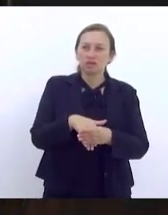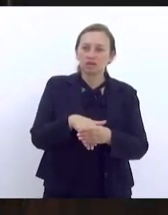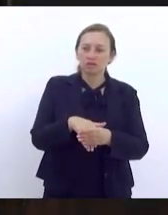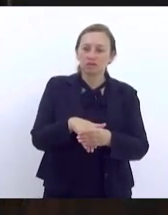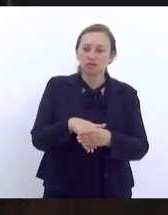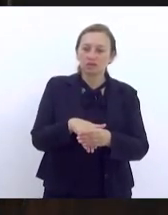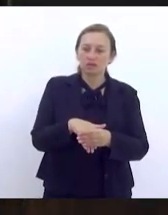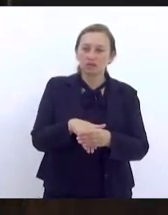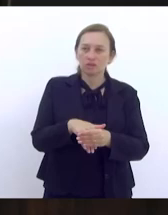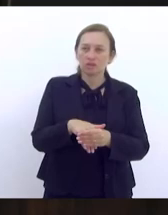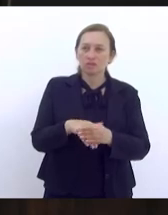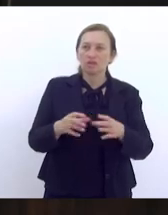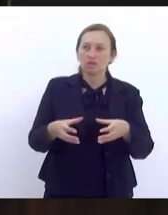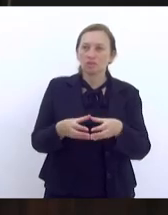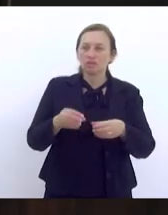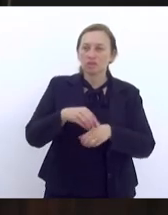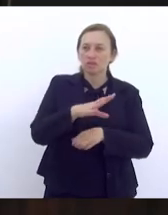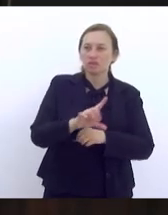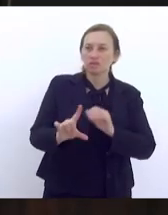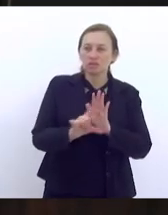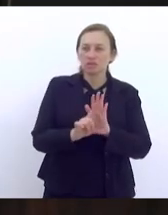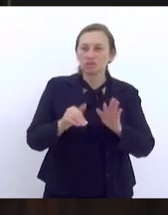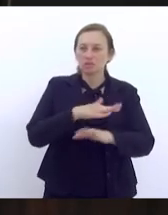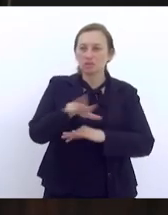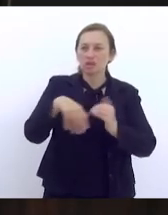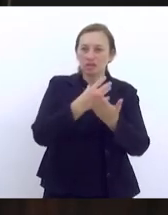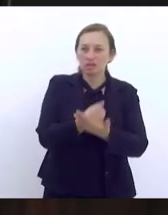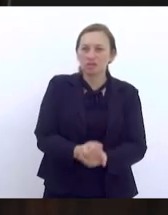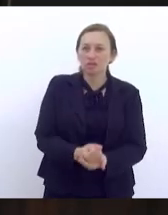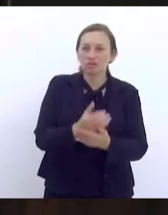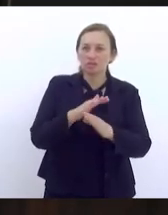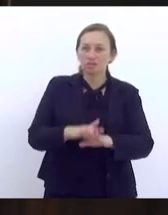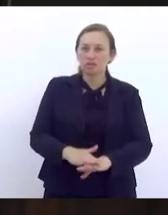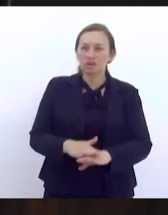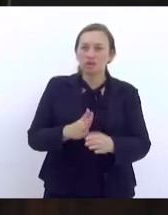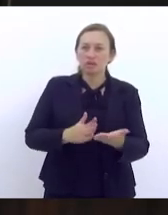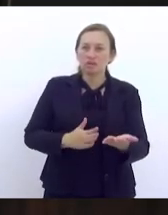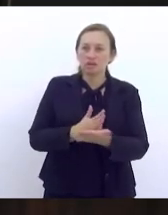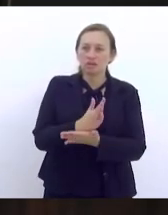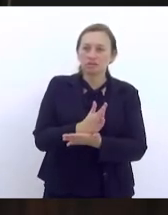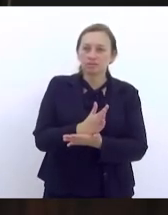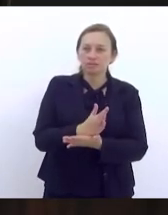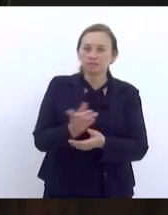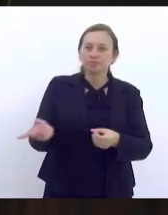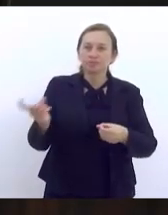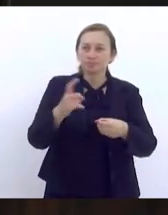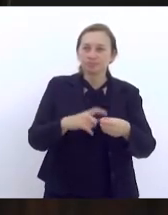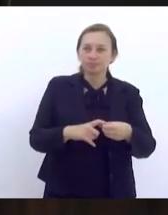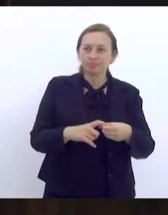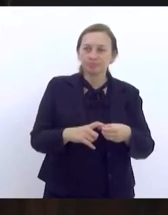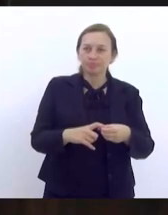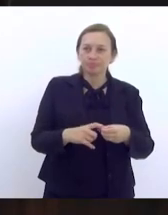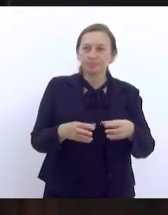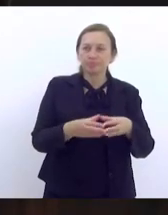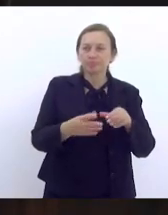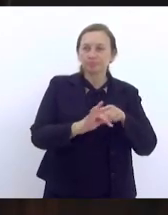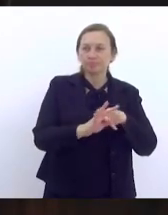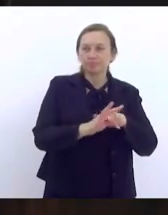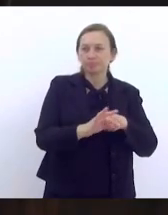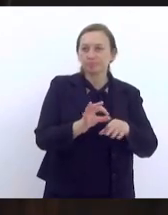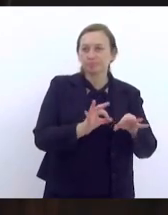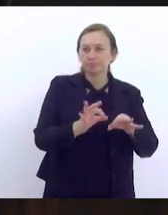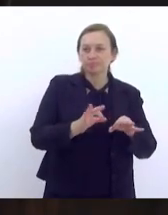parecia da comissão de indicação legislativo senhores que a prova permanece Como estão aprovado retorna ao autor para elaboração